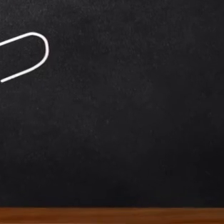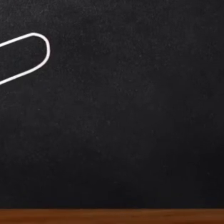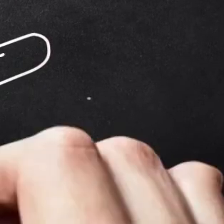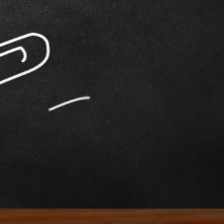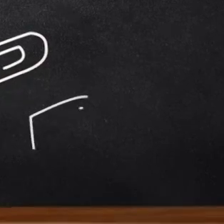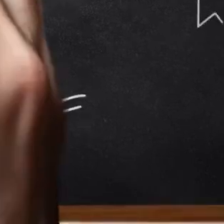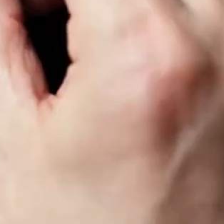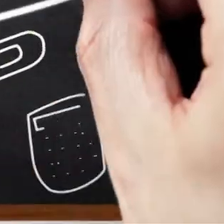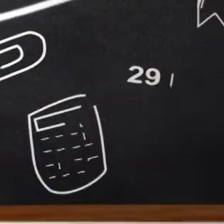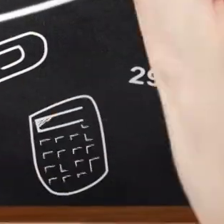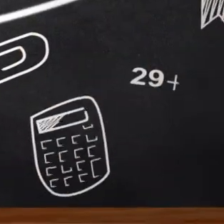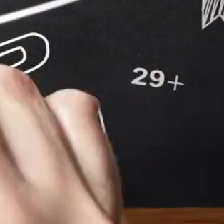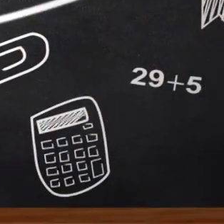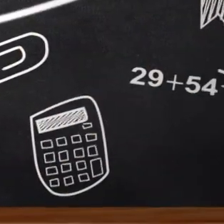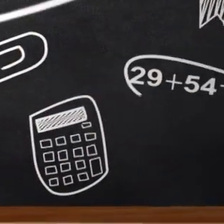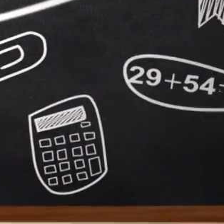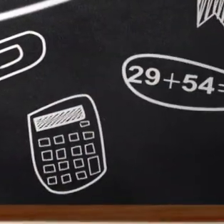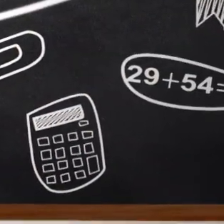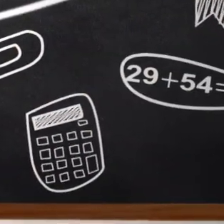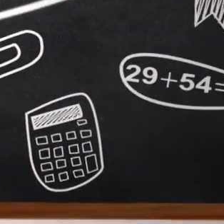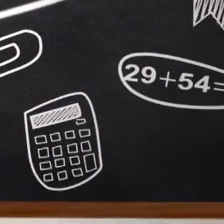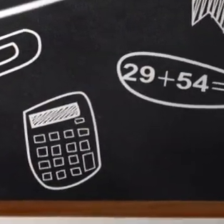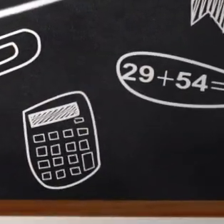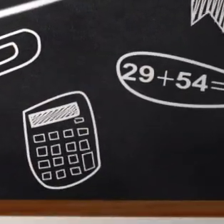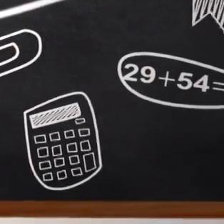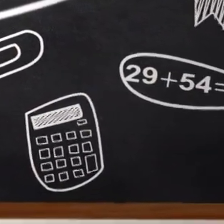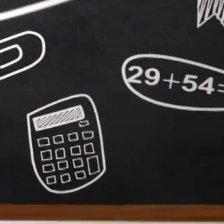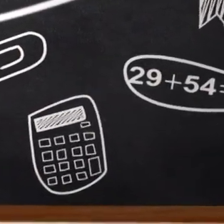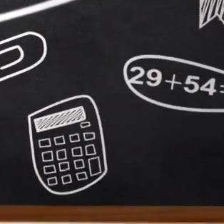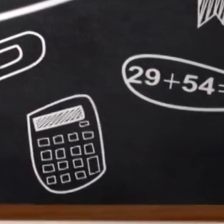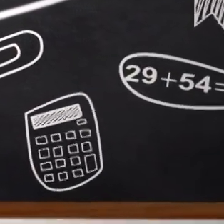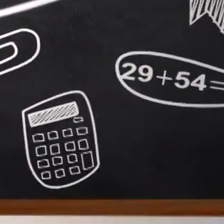E aí E aí